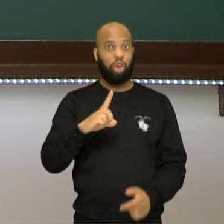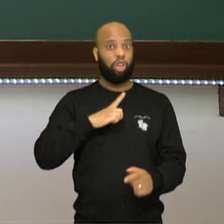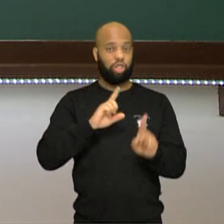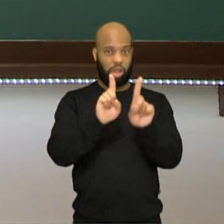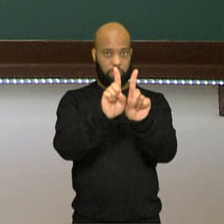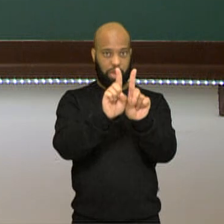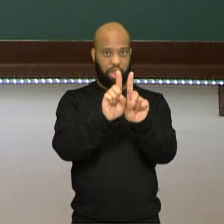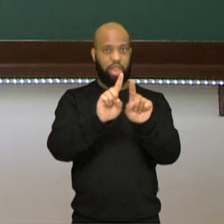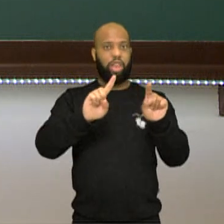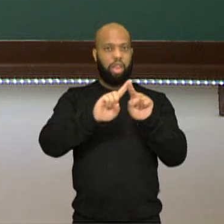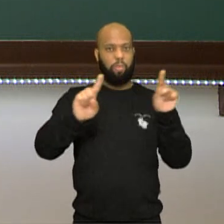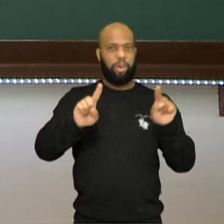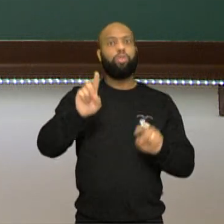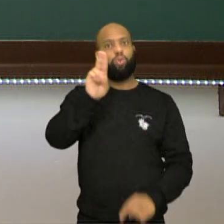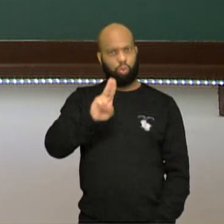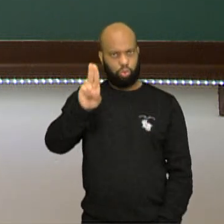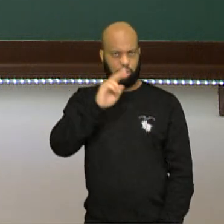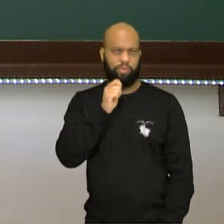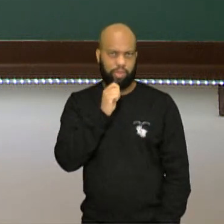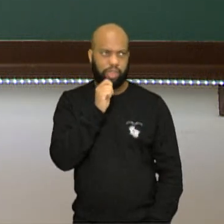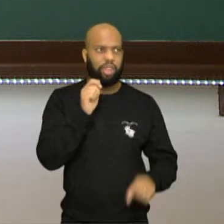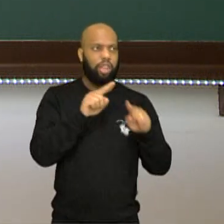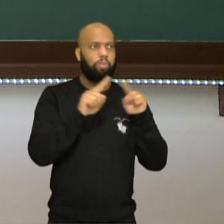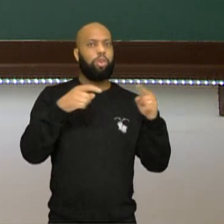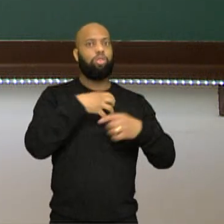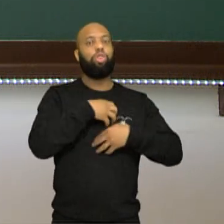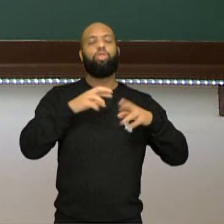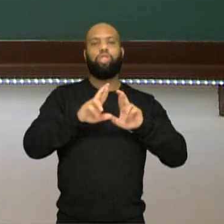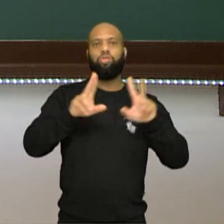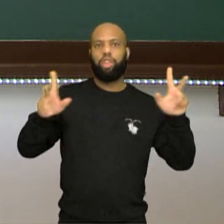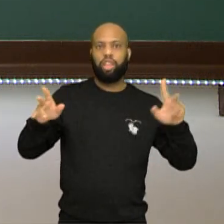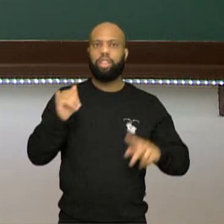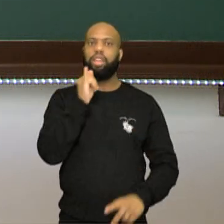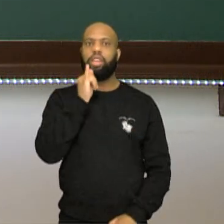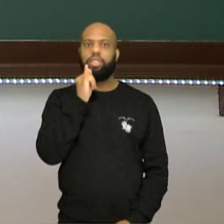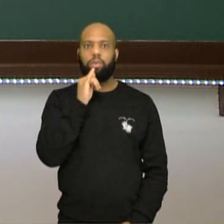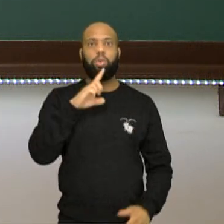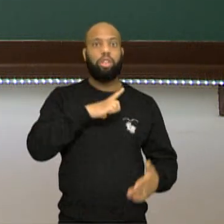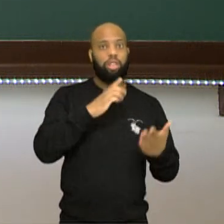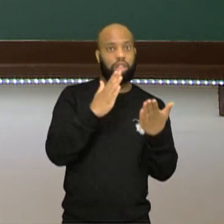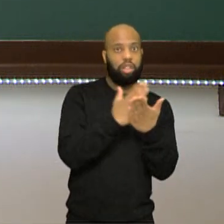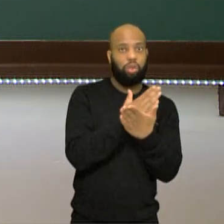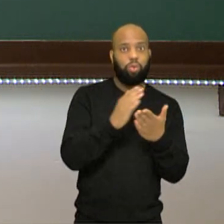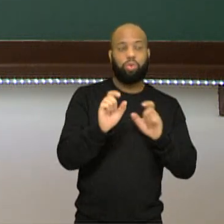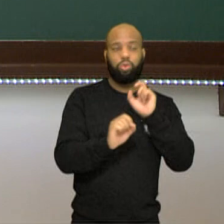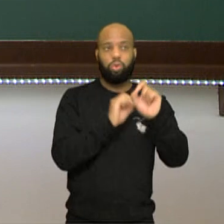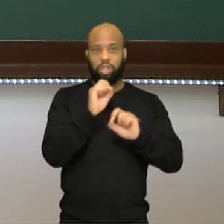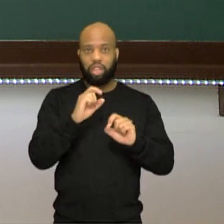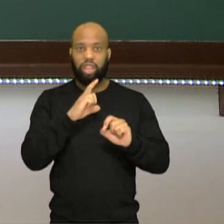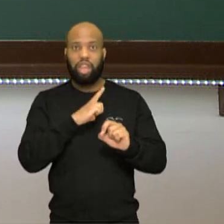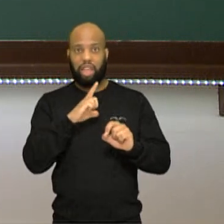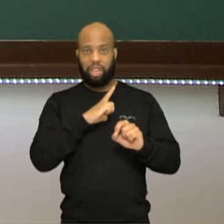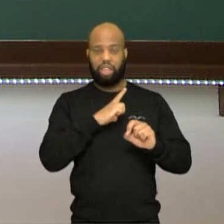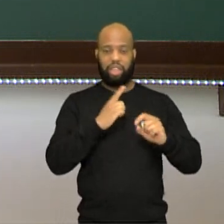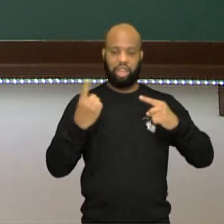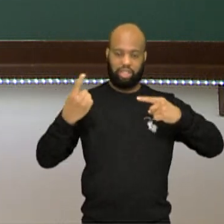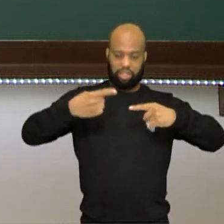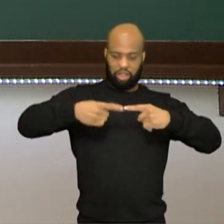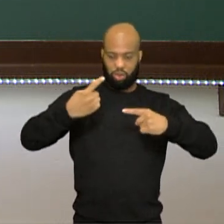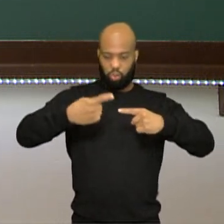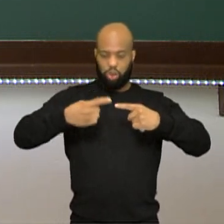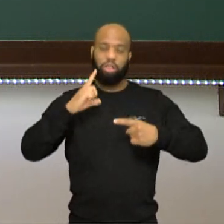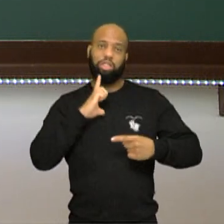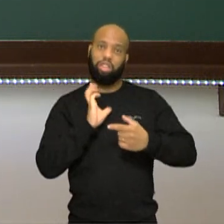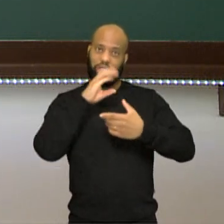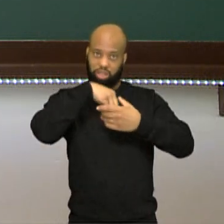filtros capacitivos não são usados. Os circuitos de computador, circuitos integrados dentro do computador, têm